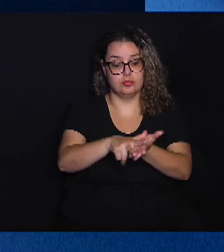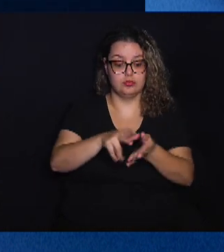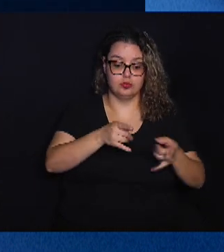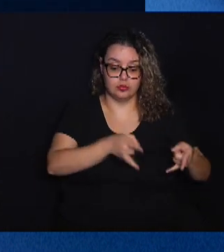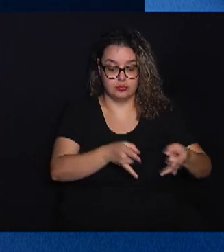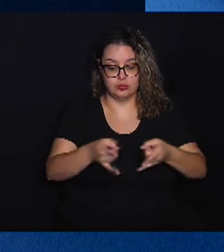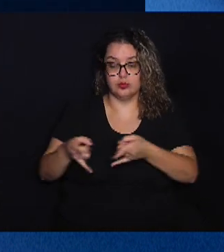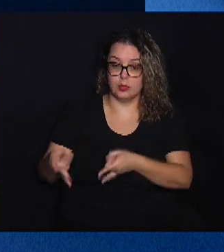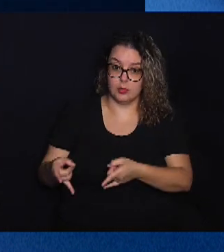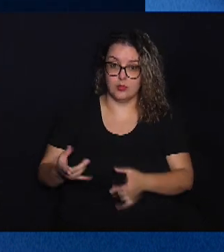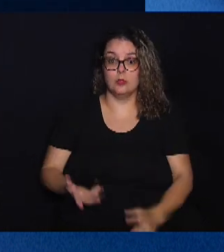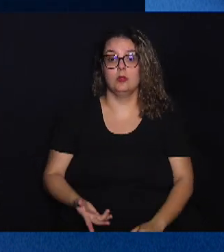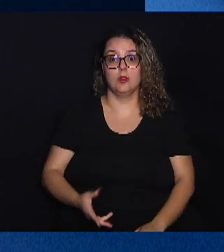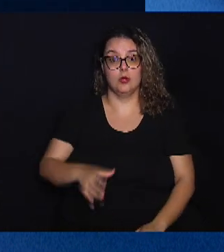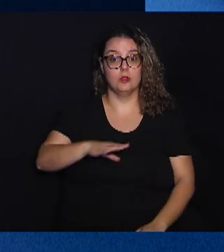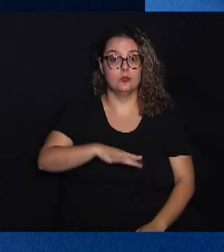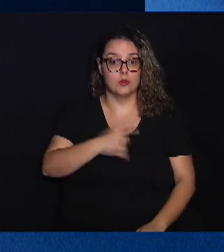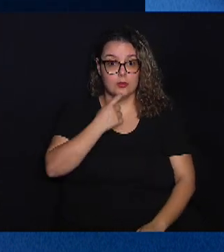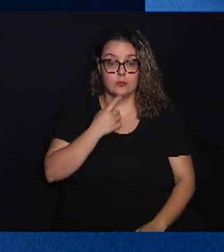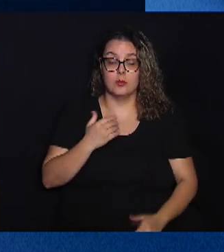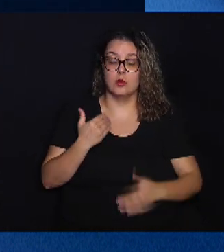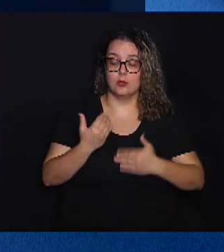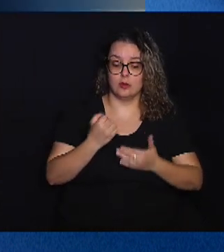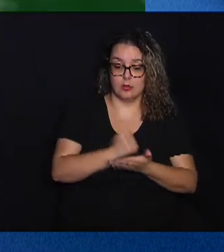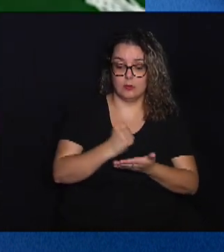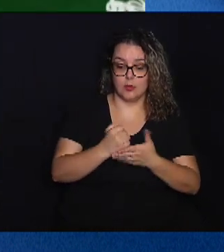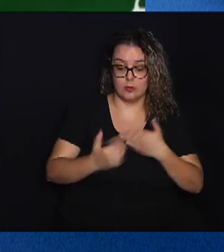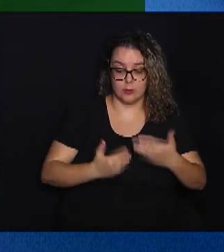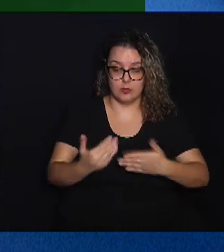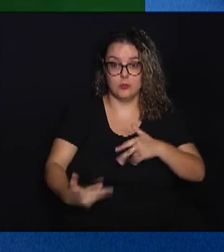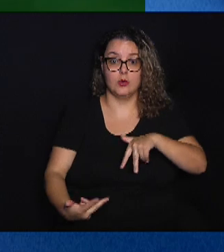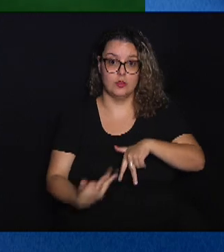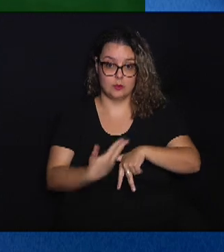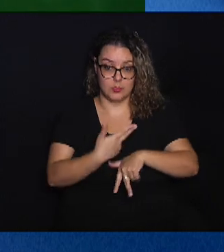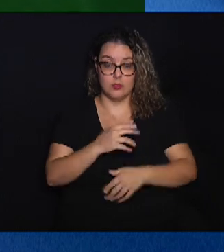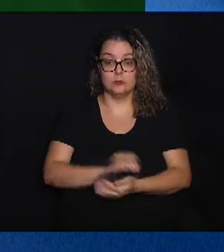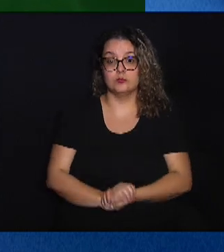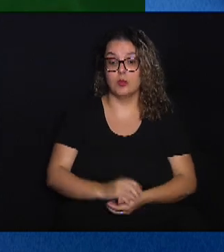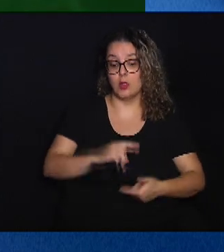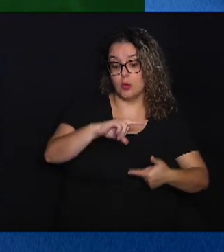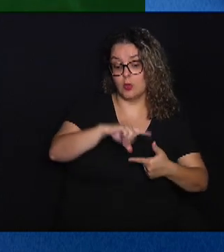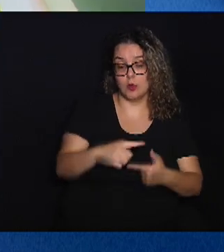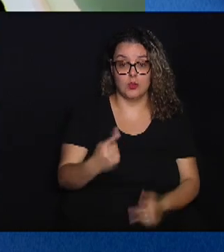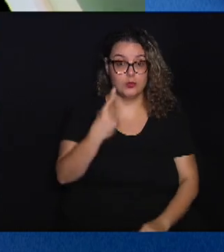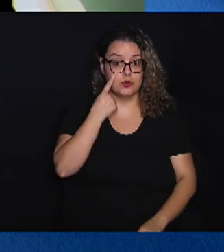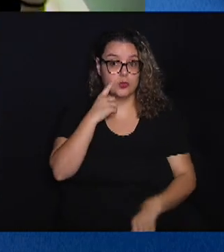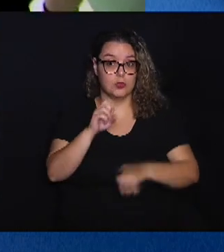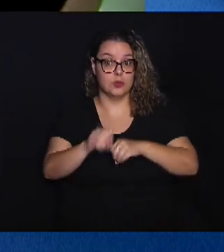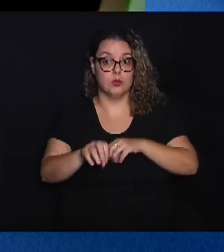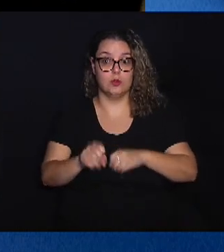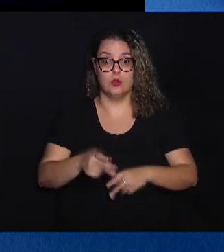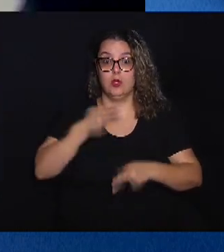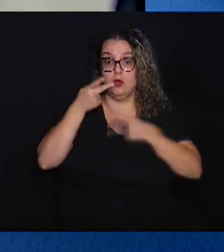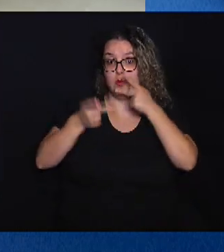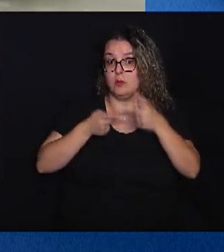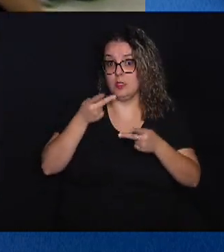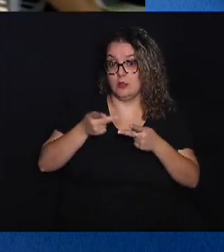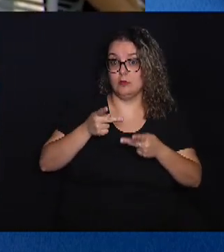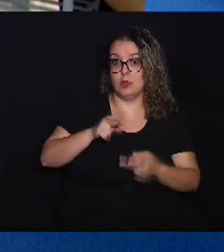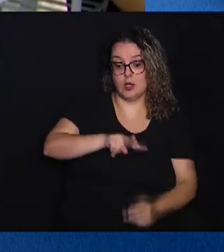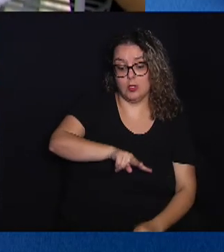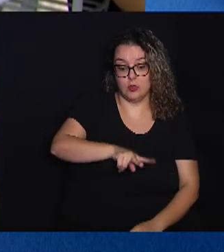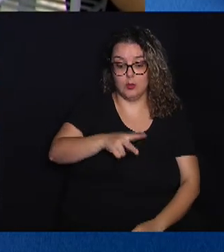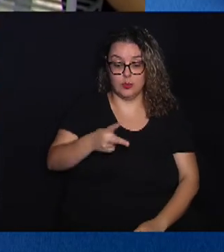municipal e contratação de procedimentos cirúrgicos. O quadro de Olho na Educação aborda a transição